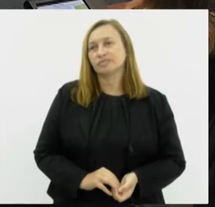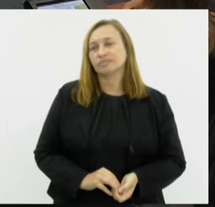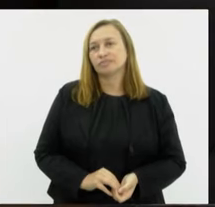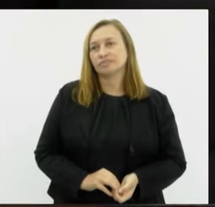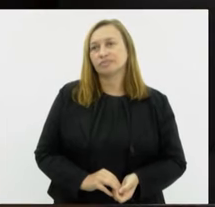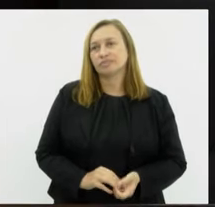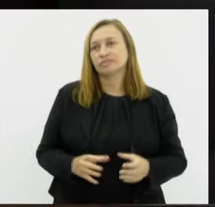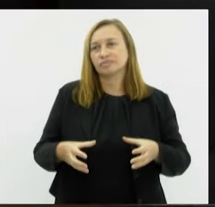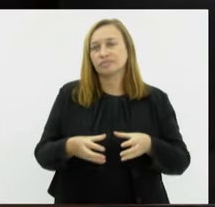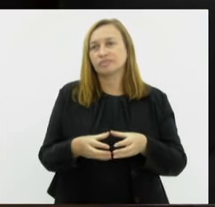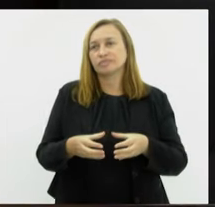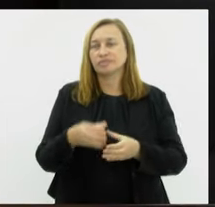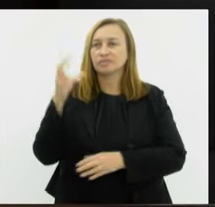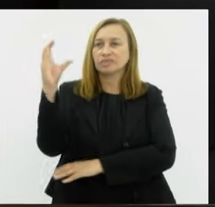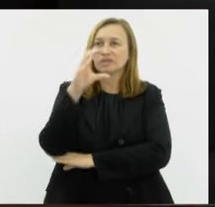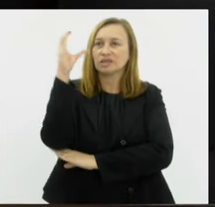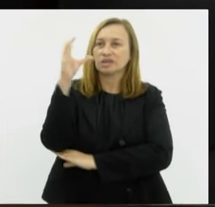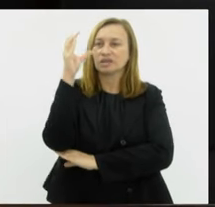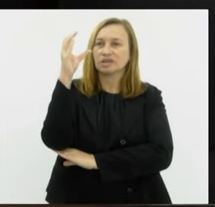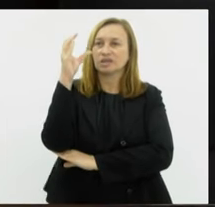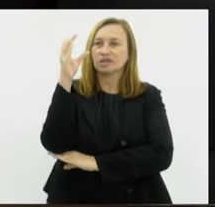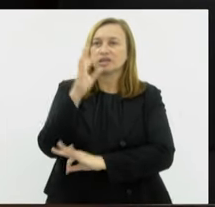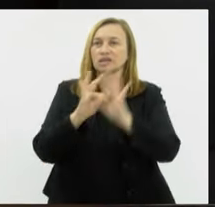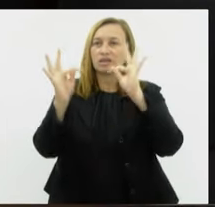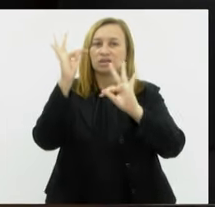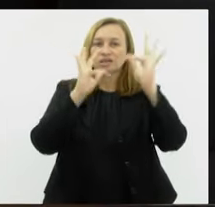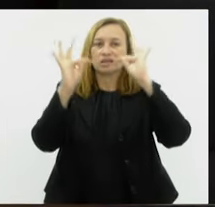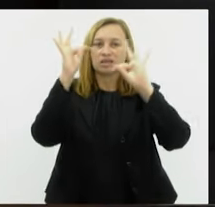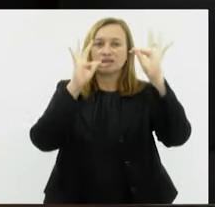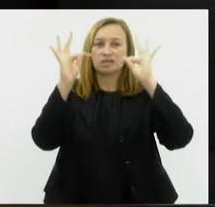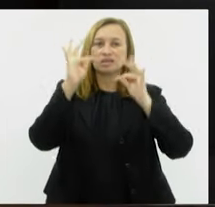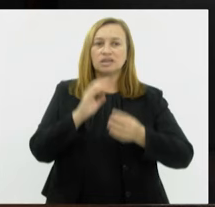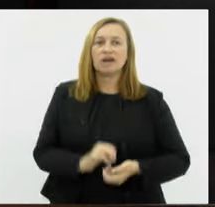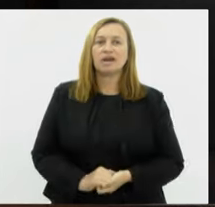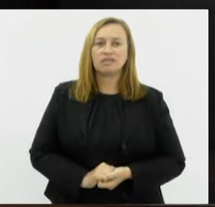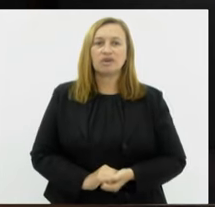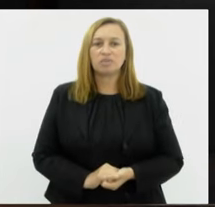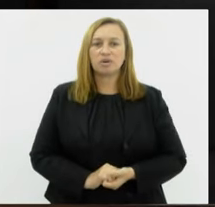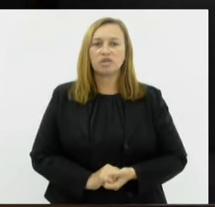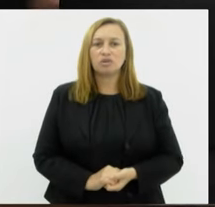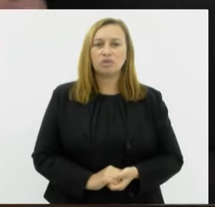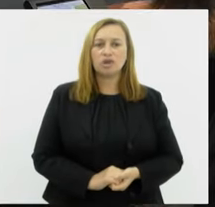Pela Comissão de Ciência e Tecnologia, deputada Élica Takimoto.